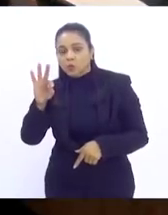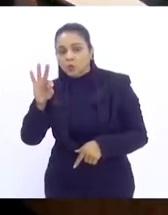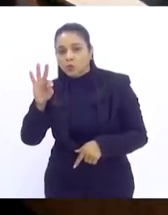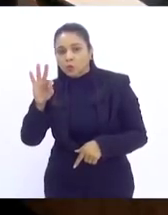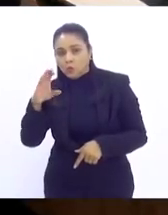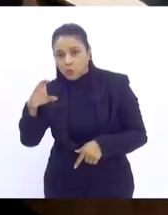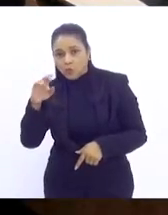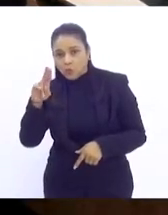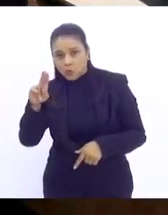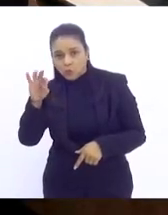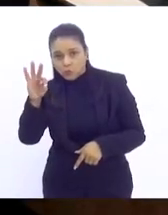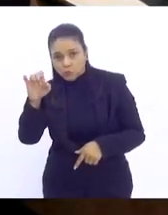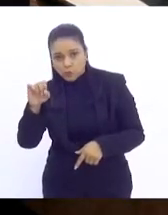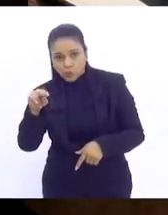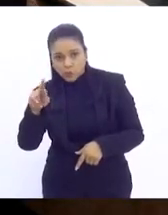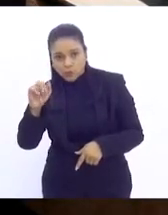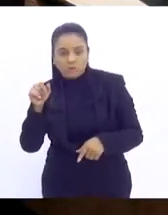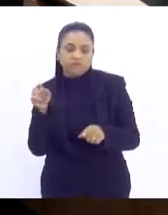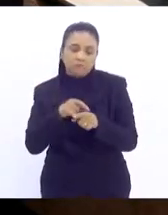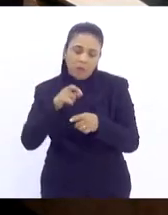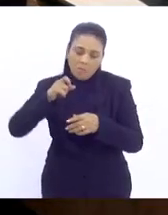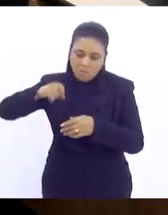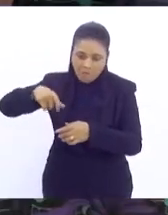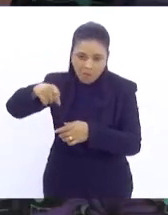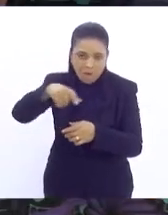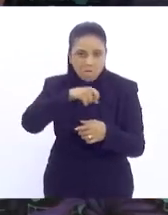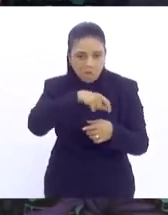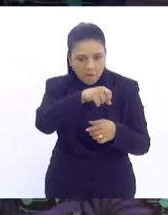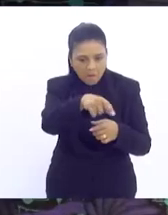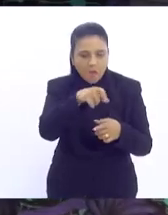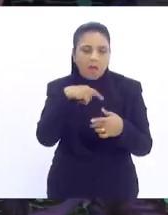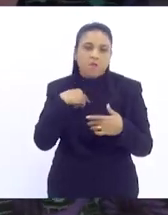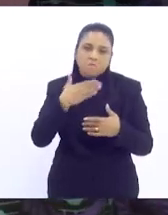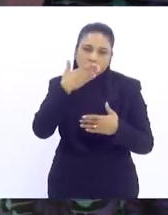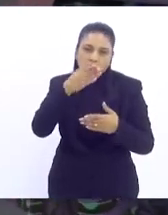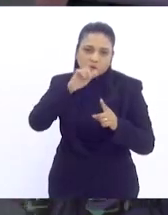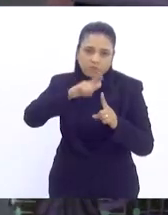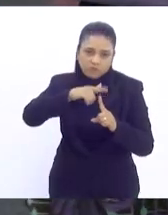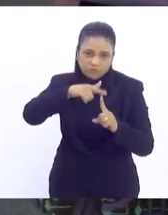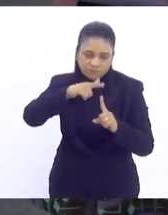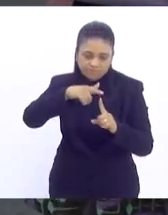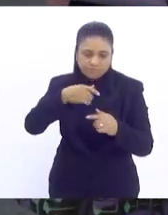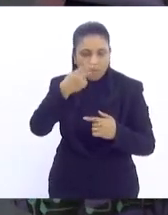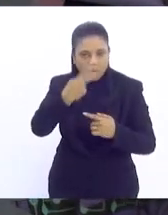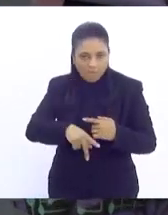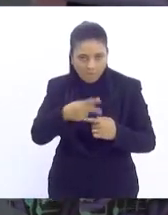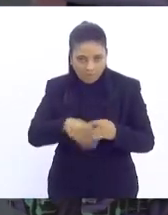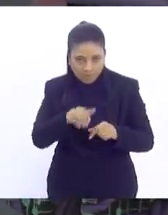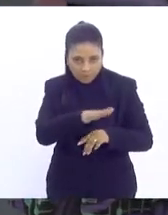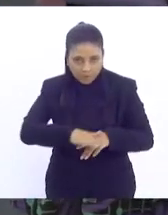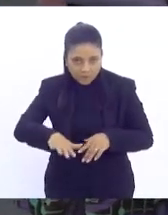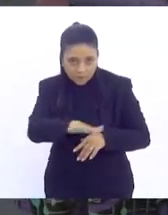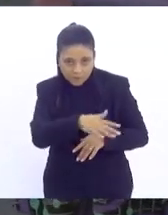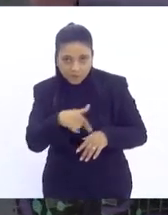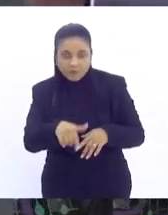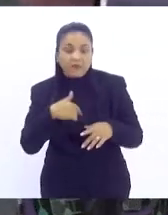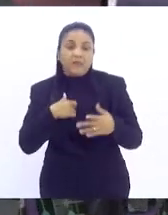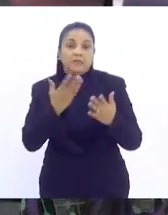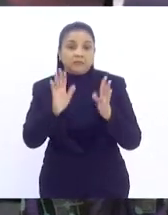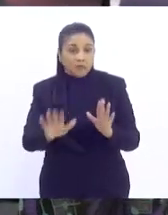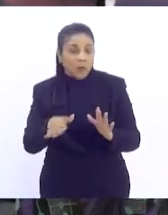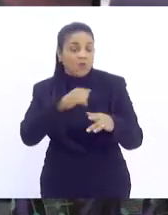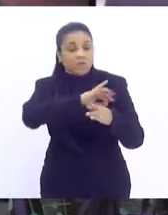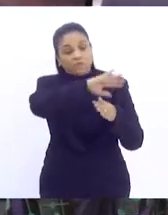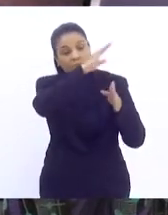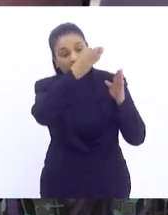as apps com espécies nativas muito bem em relação rapidamente ao Pão de Açúcar Para Não Dizer Que Não Falei de Flores